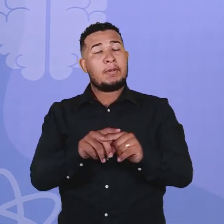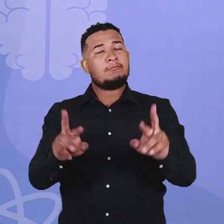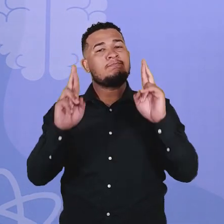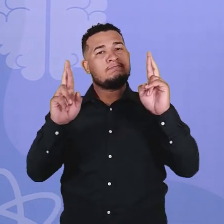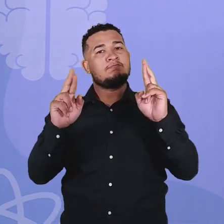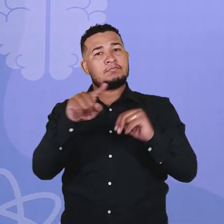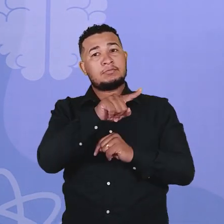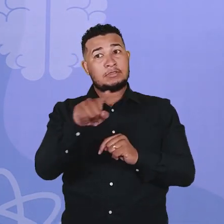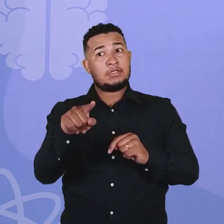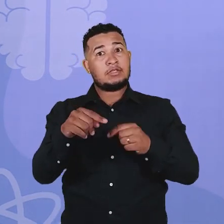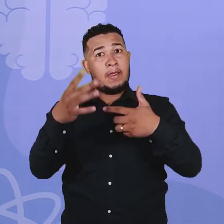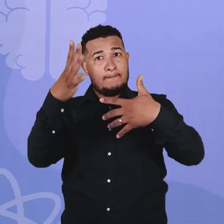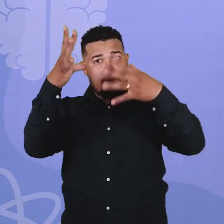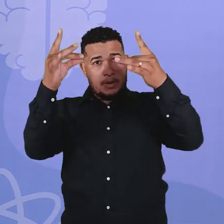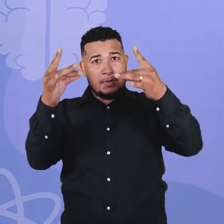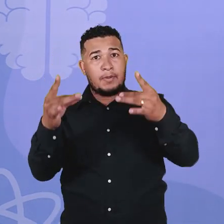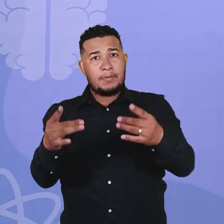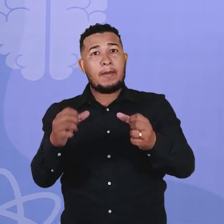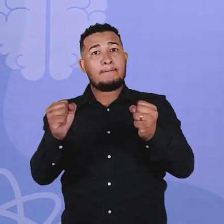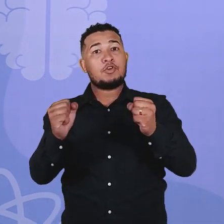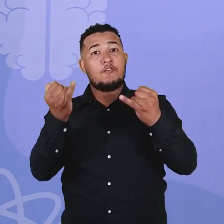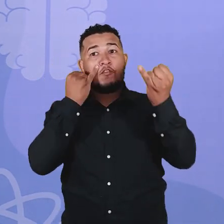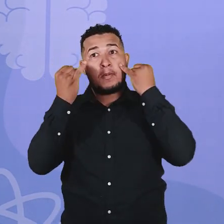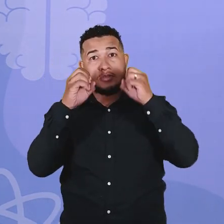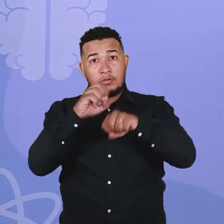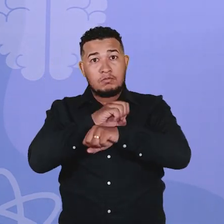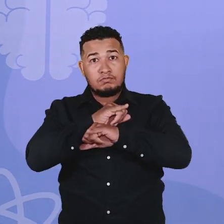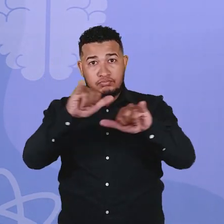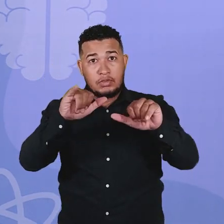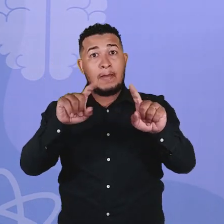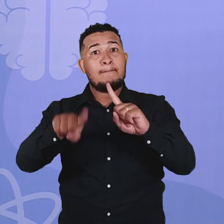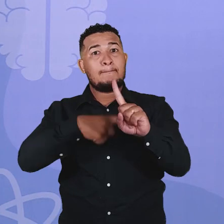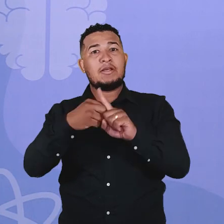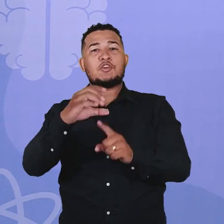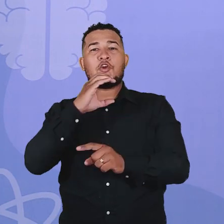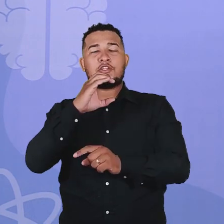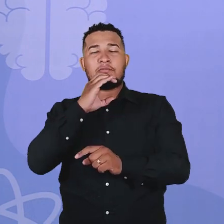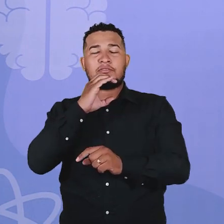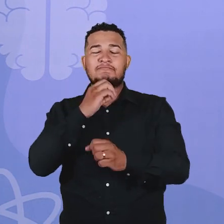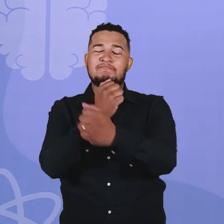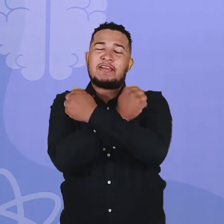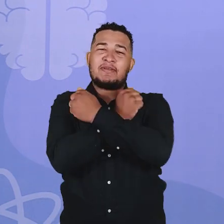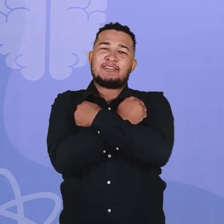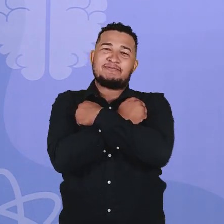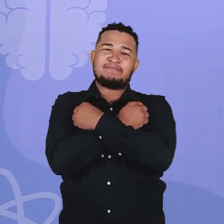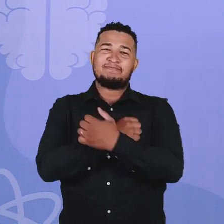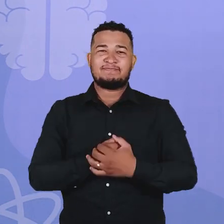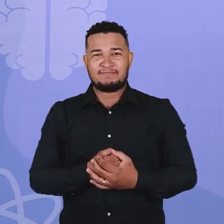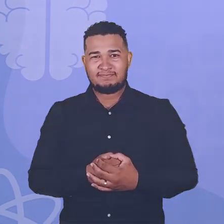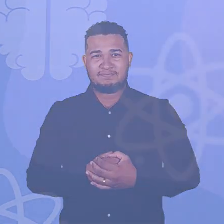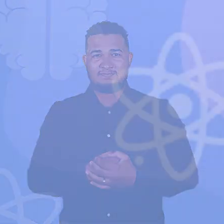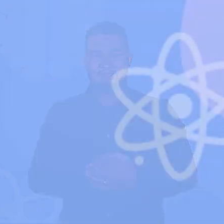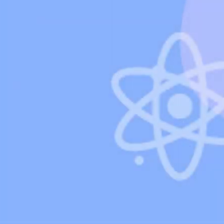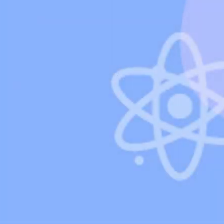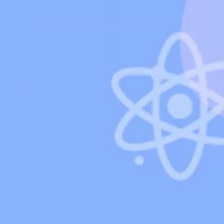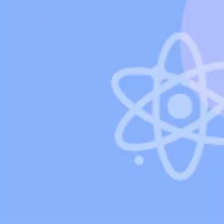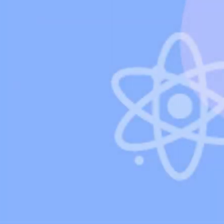nós esperamos que isso tudo possa gerar não informação para você, mas um conhecimento. Um abraço.